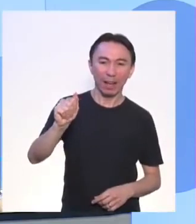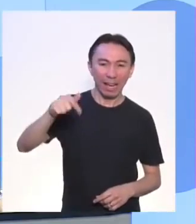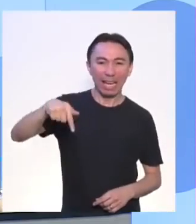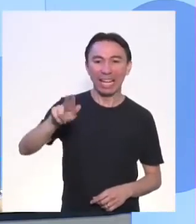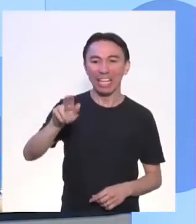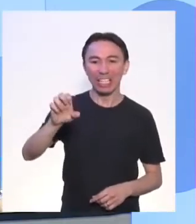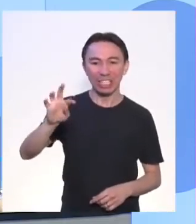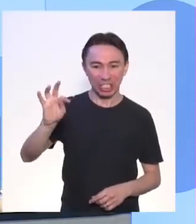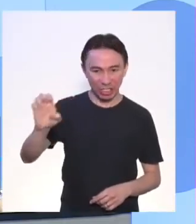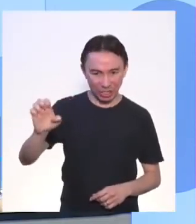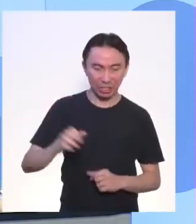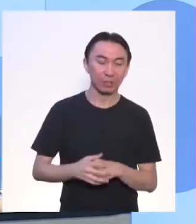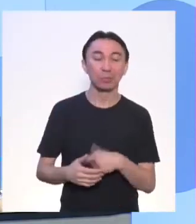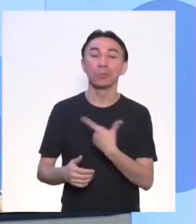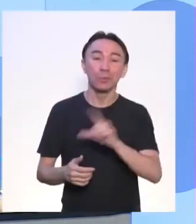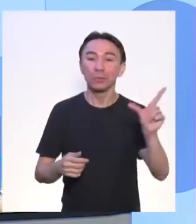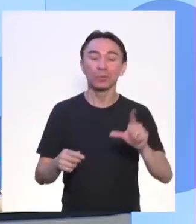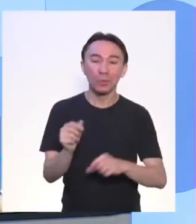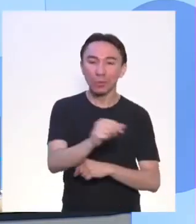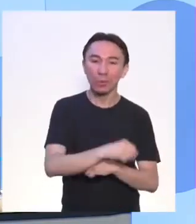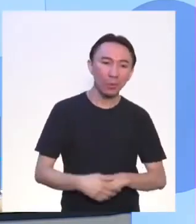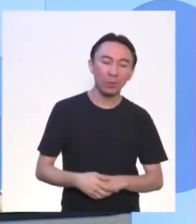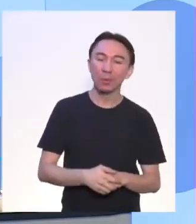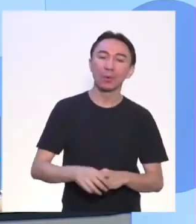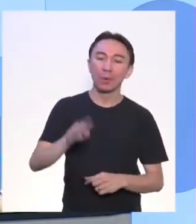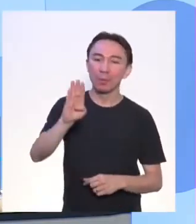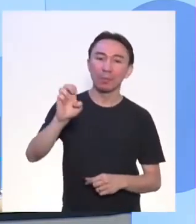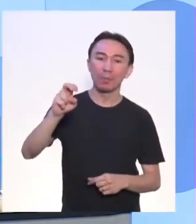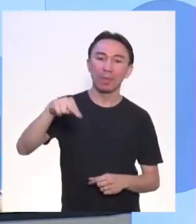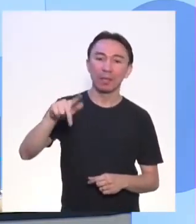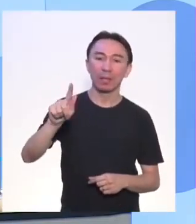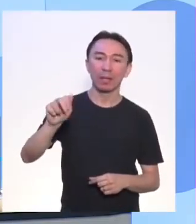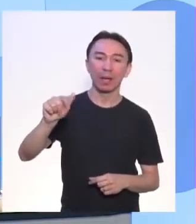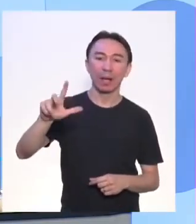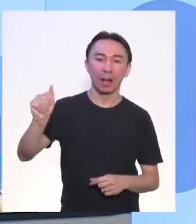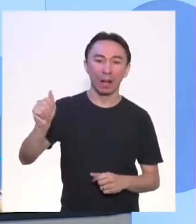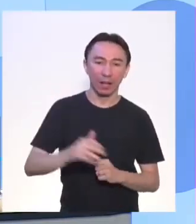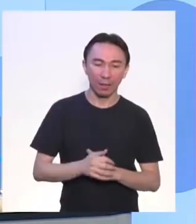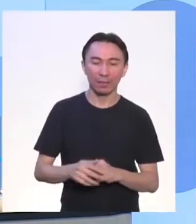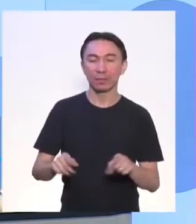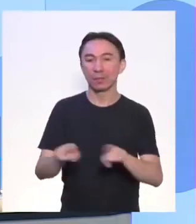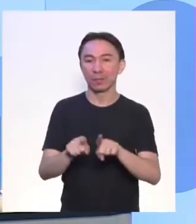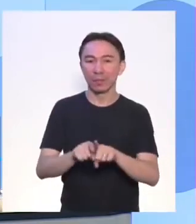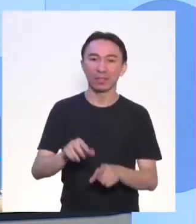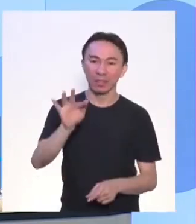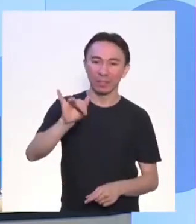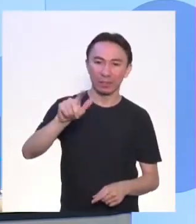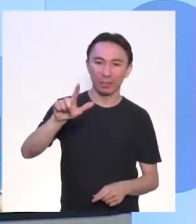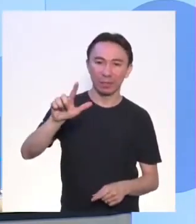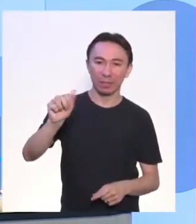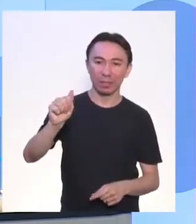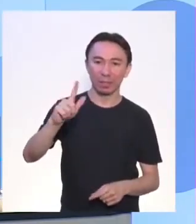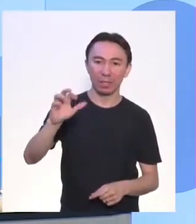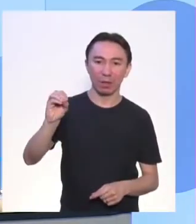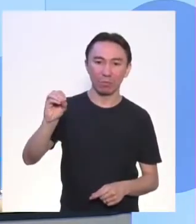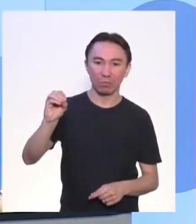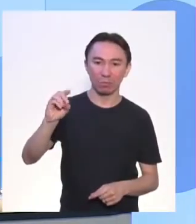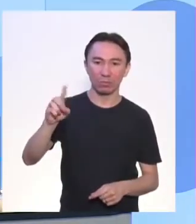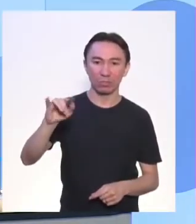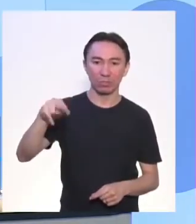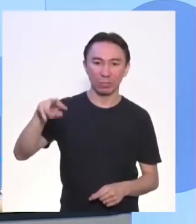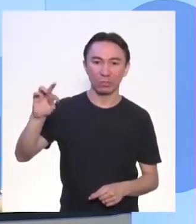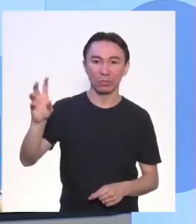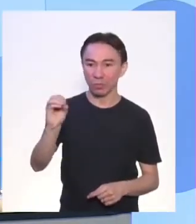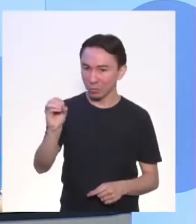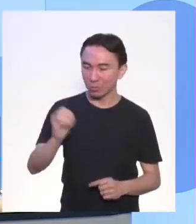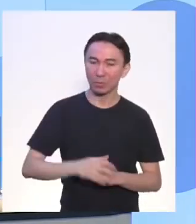colocou bengala. A Pro Valdilene colocou filãozinho. Filãozinho. Broa,